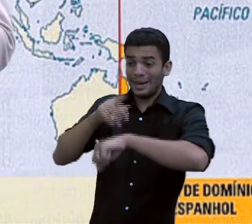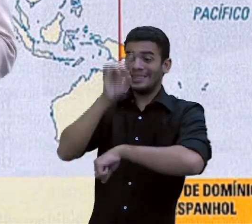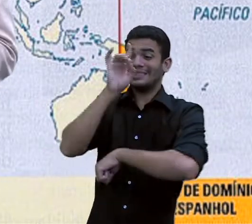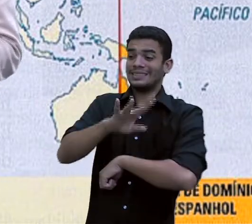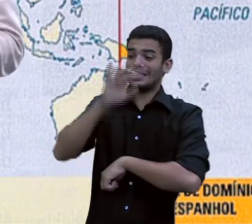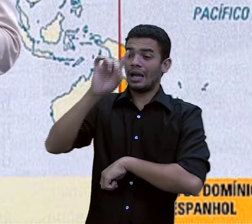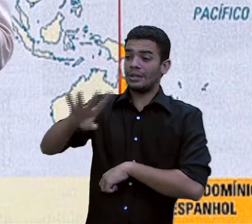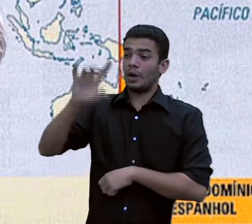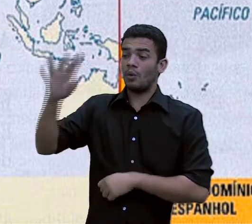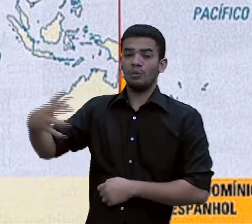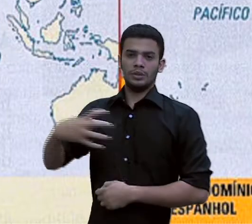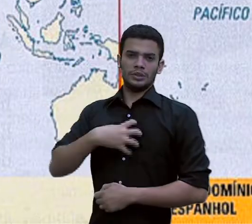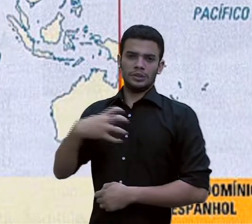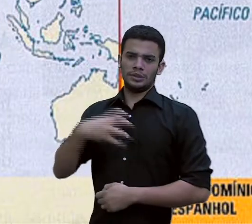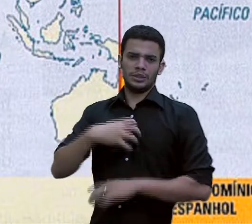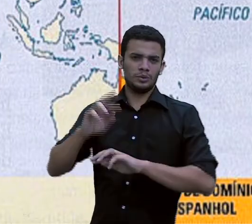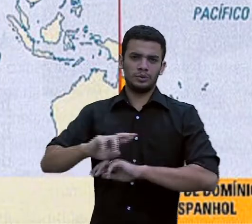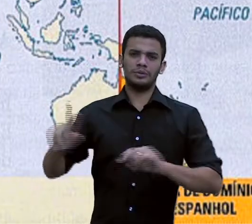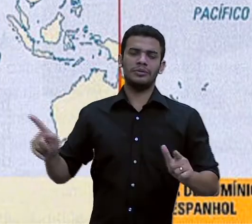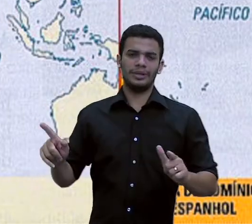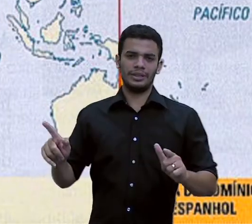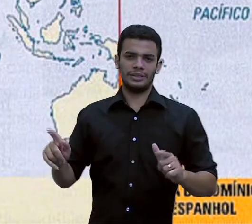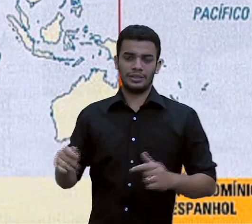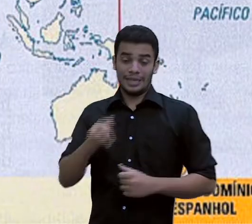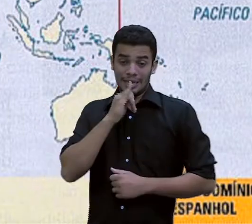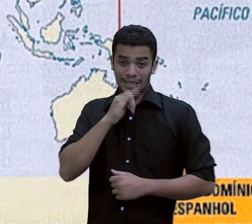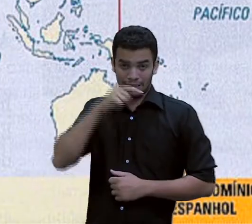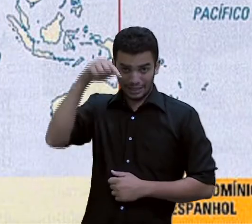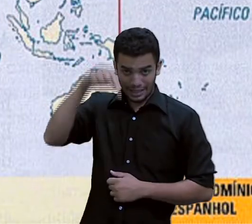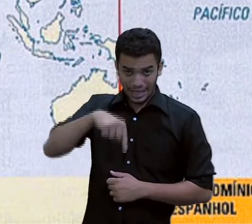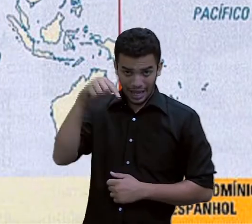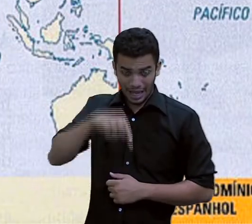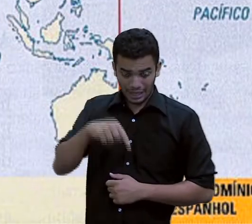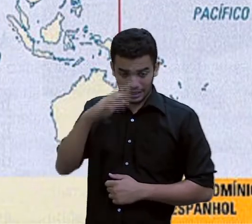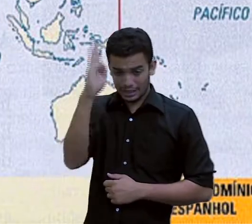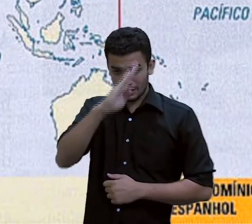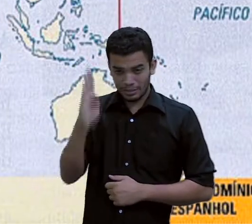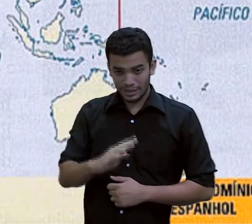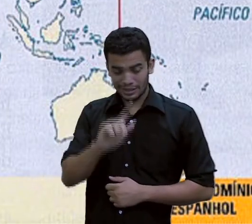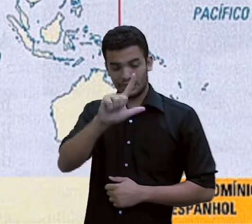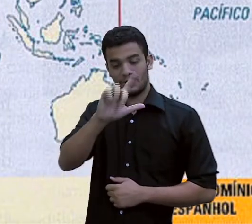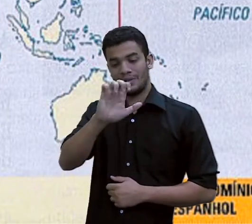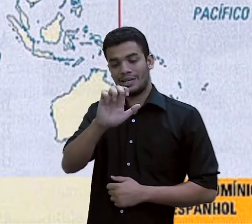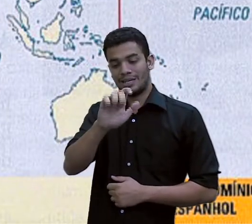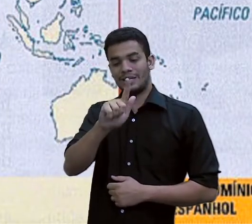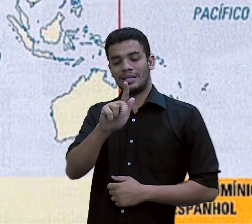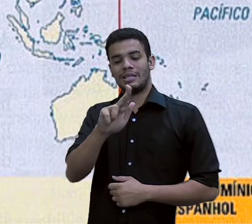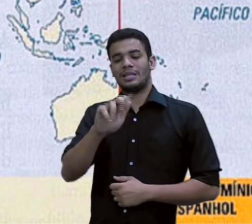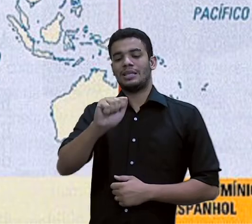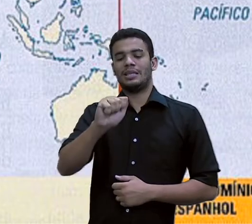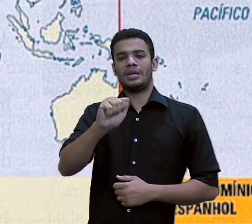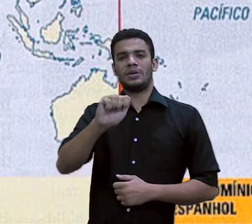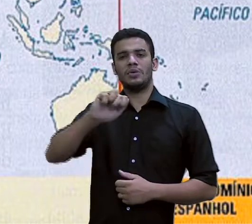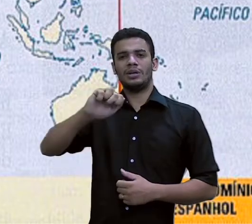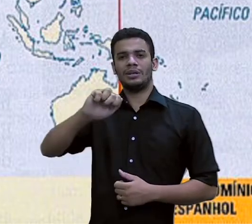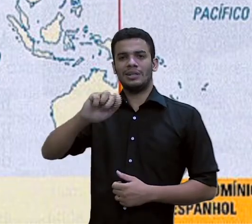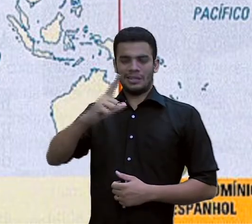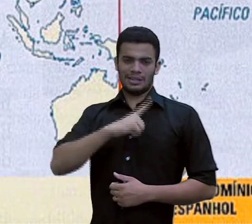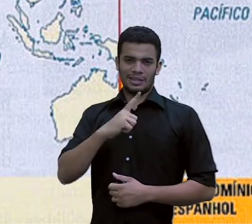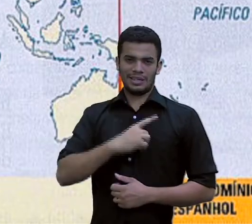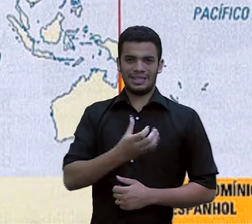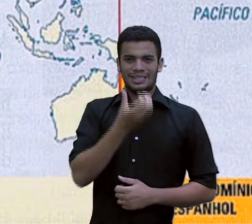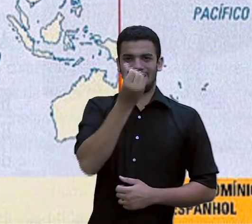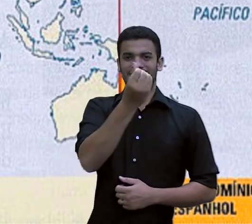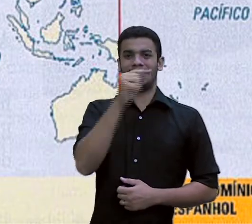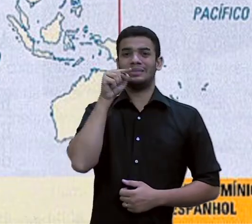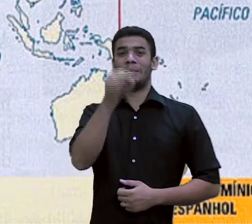países têm a mesma medida. Então, por exemplo, os Estados Unidos têm uma forma de medir diferente